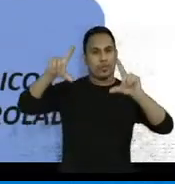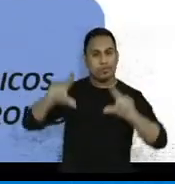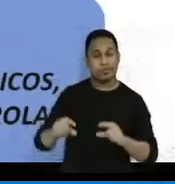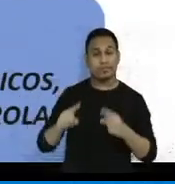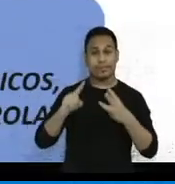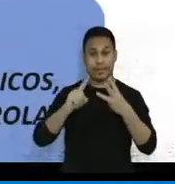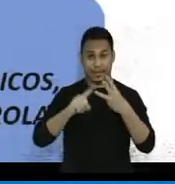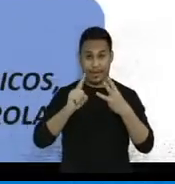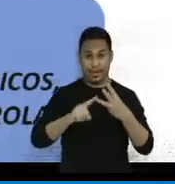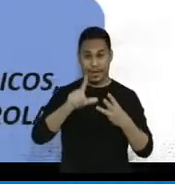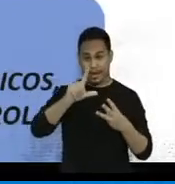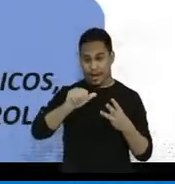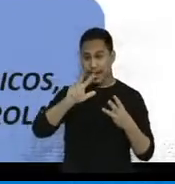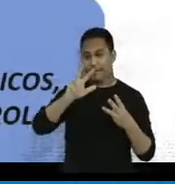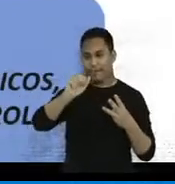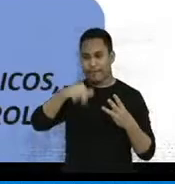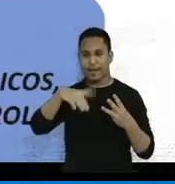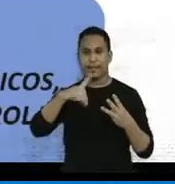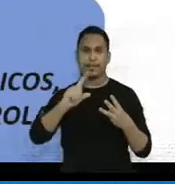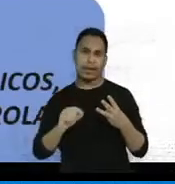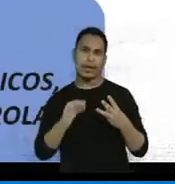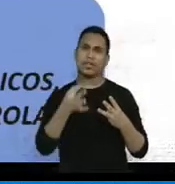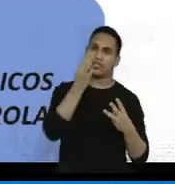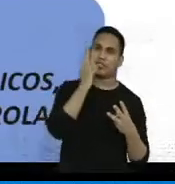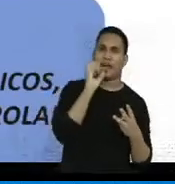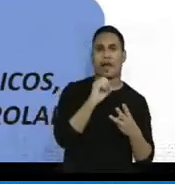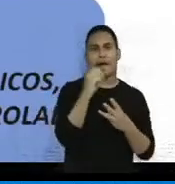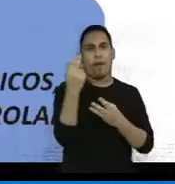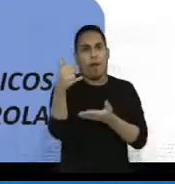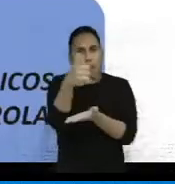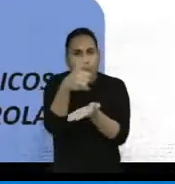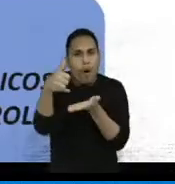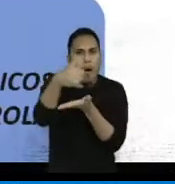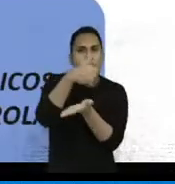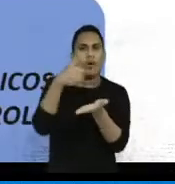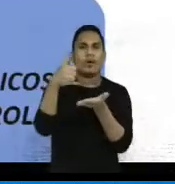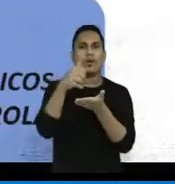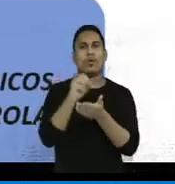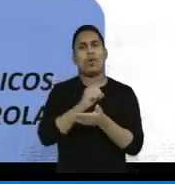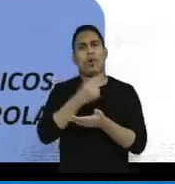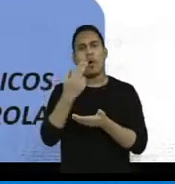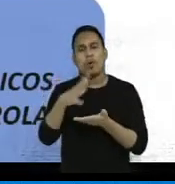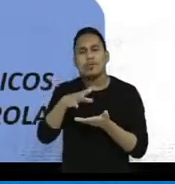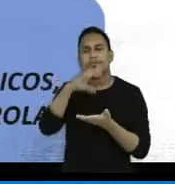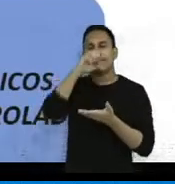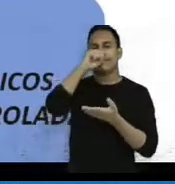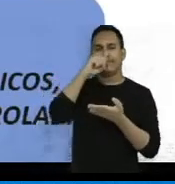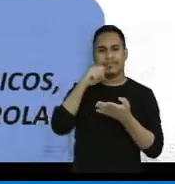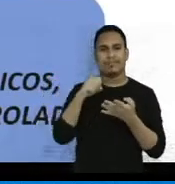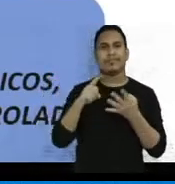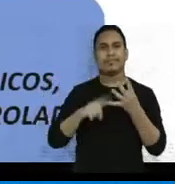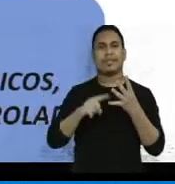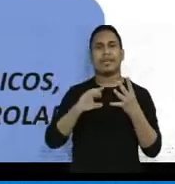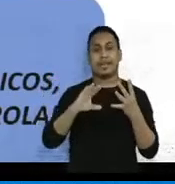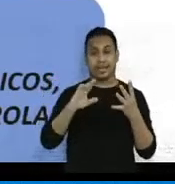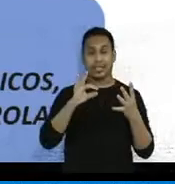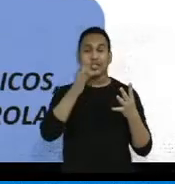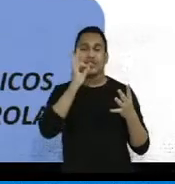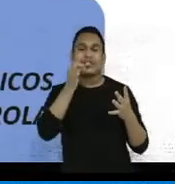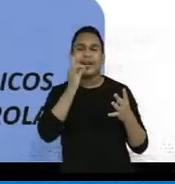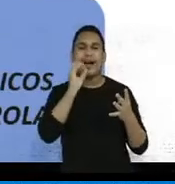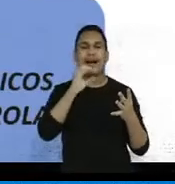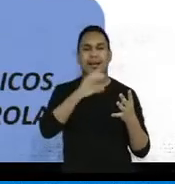óleo essencial, chazinho de cidreira, que é essa melissa, e chazinho de camomila. São 2 chás que a